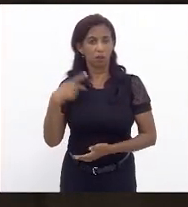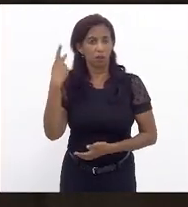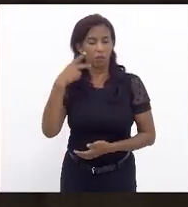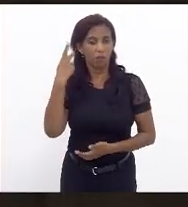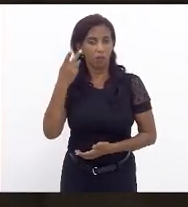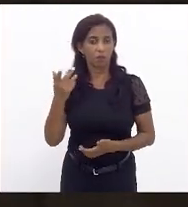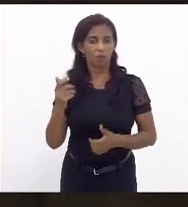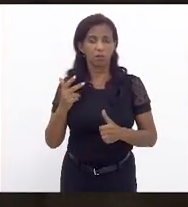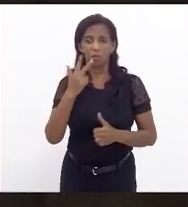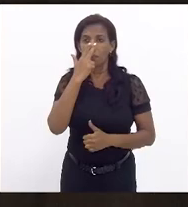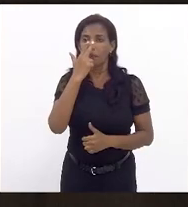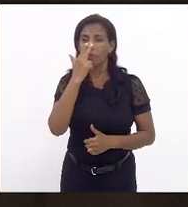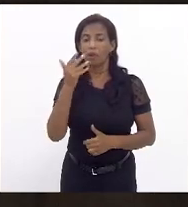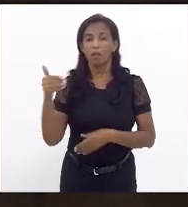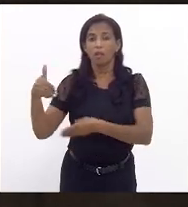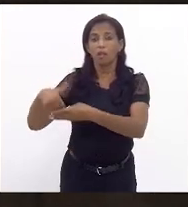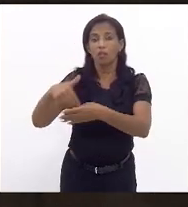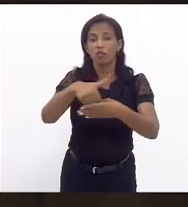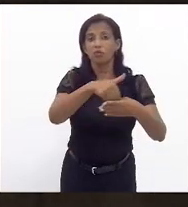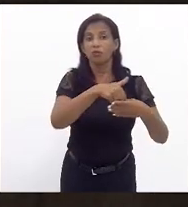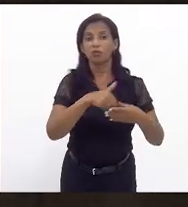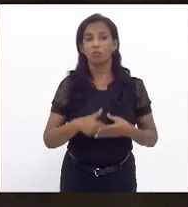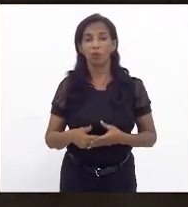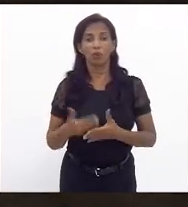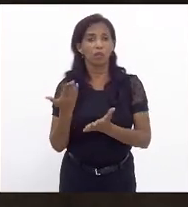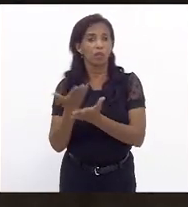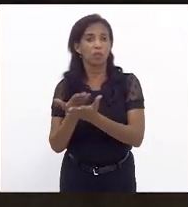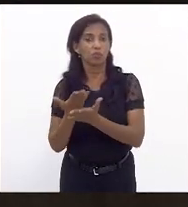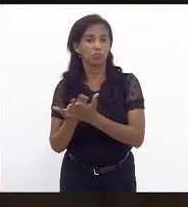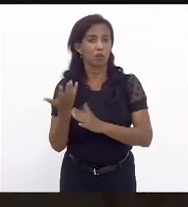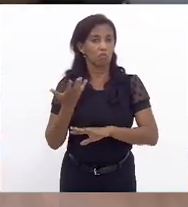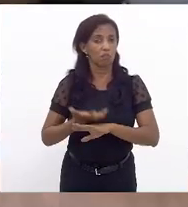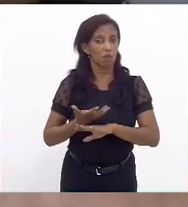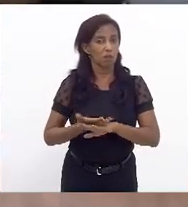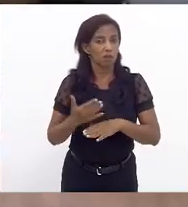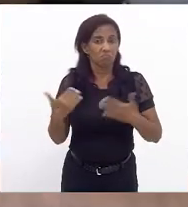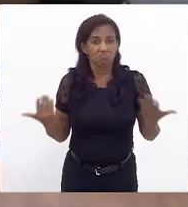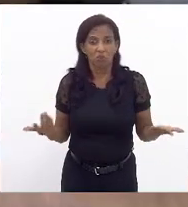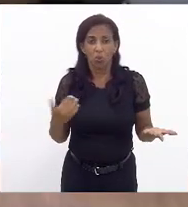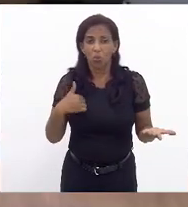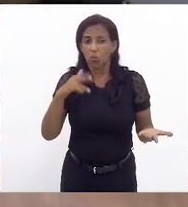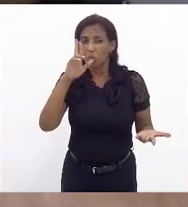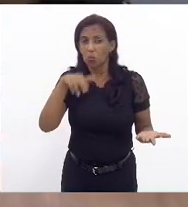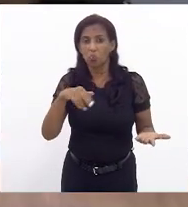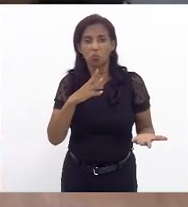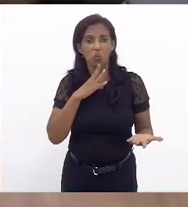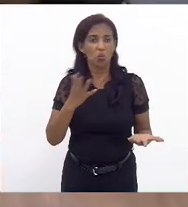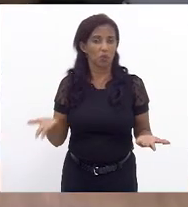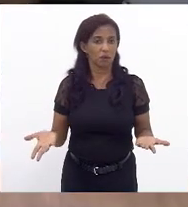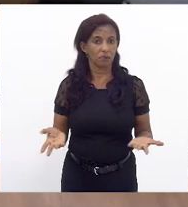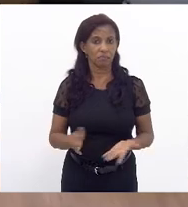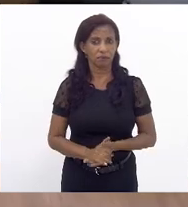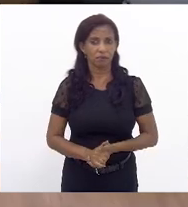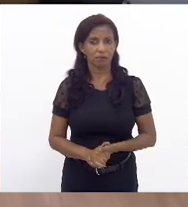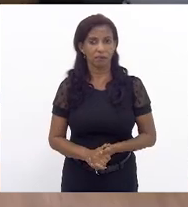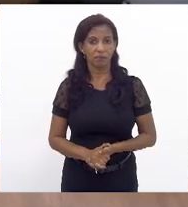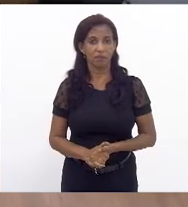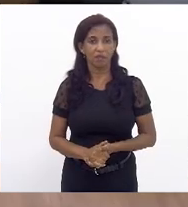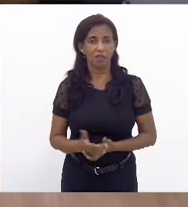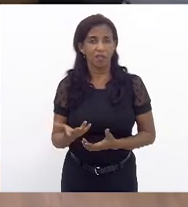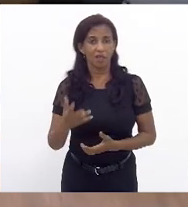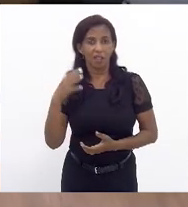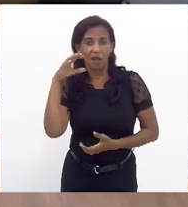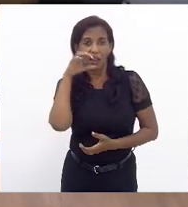somos levados a votar e a estudar matérias das quais nunca tocamos. E do dia para a noite